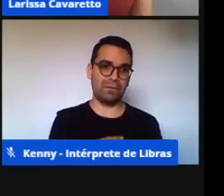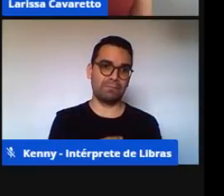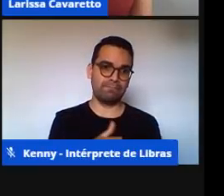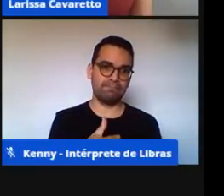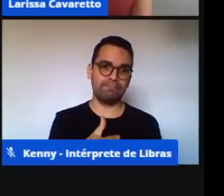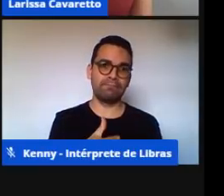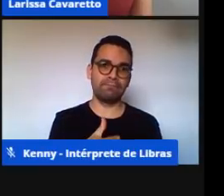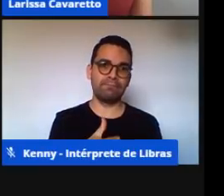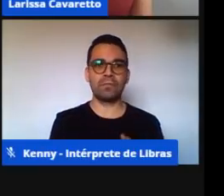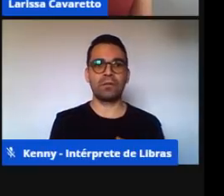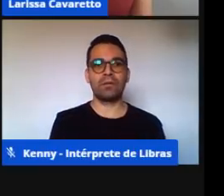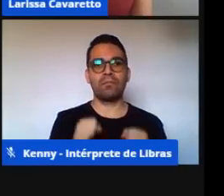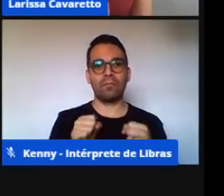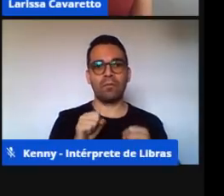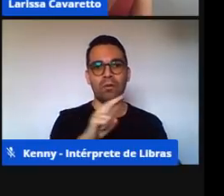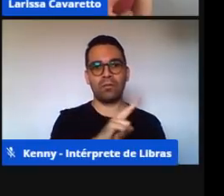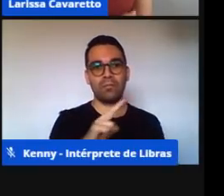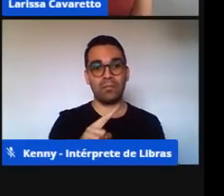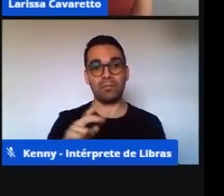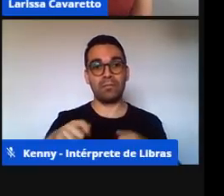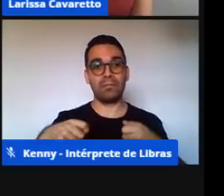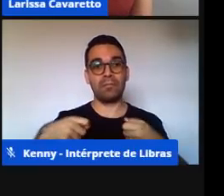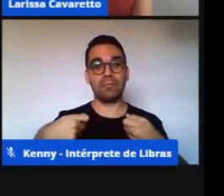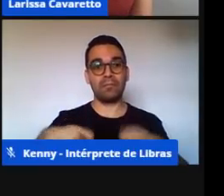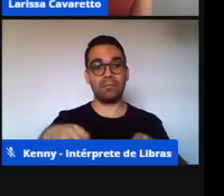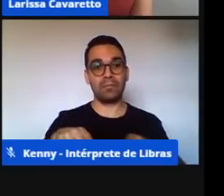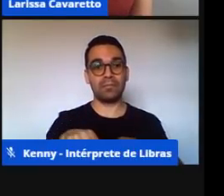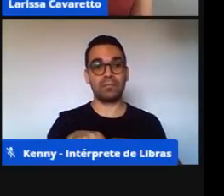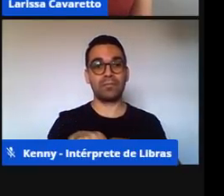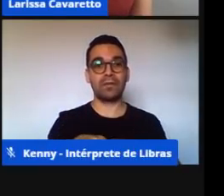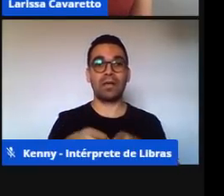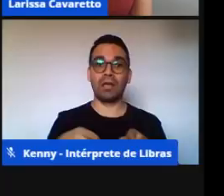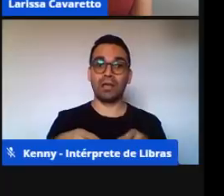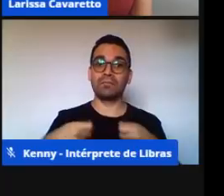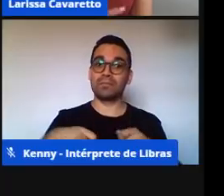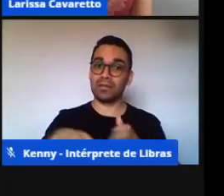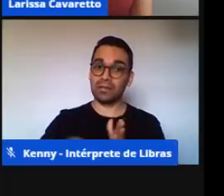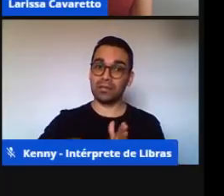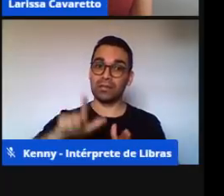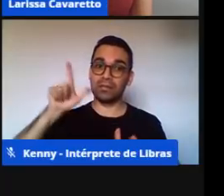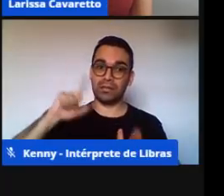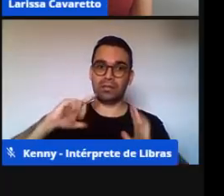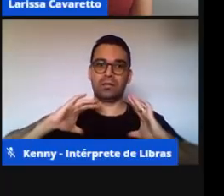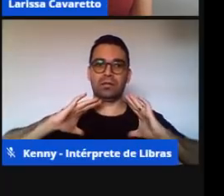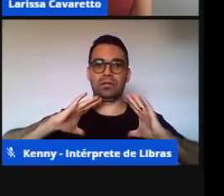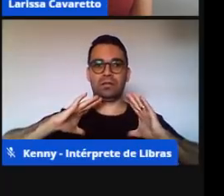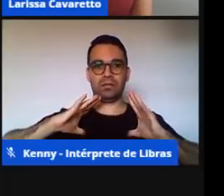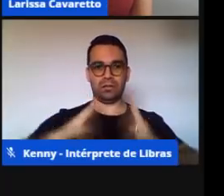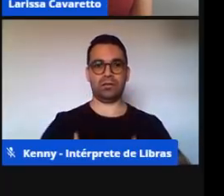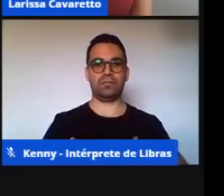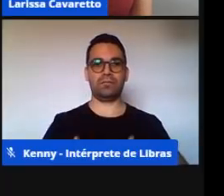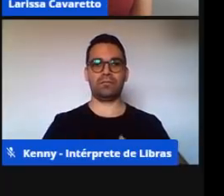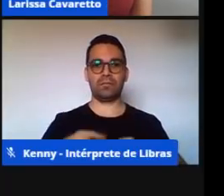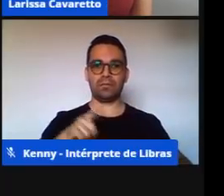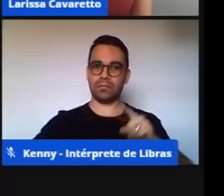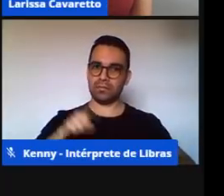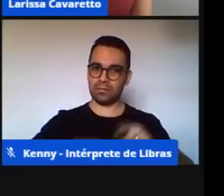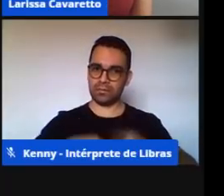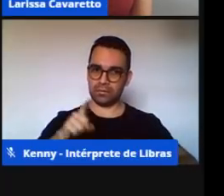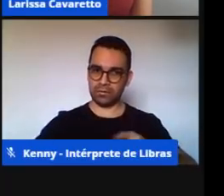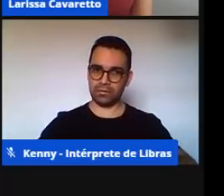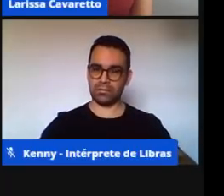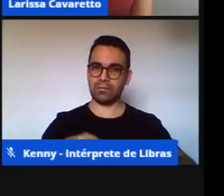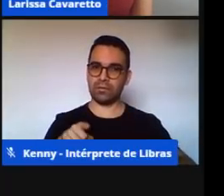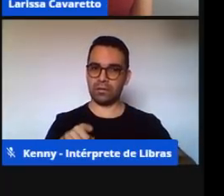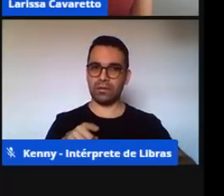criança pequena é necessário atividades lúdicas que às vezes precisam realmente do brinquedo. Então, fornecer brinquedos que possam